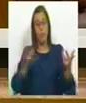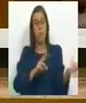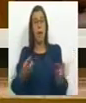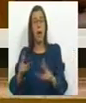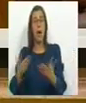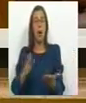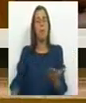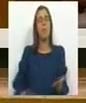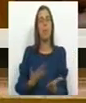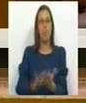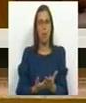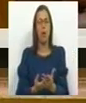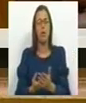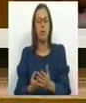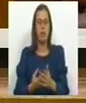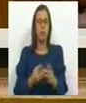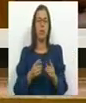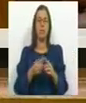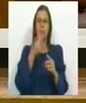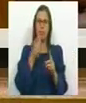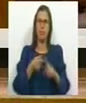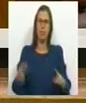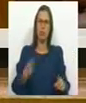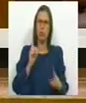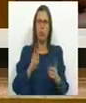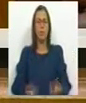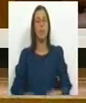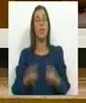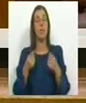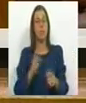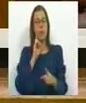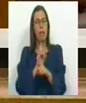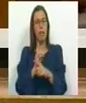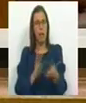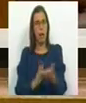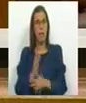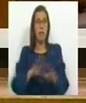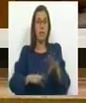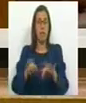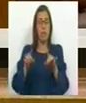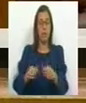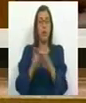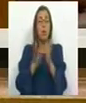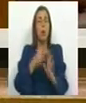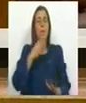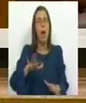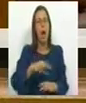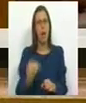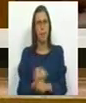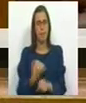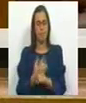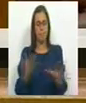alterações agora propostas são um rude golpe no investimento que estava a ser levado a efeito em todas as áreas de